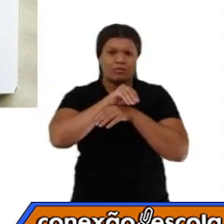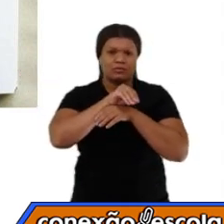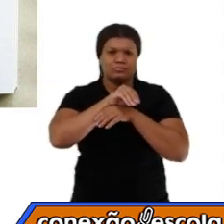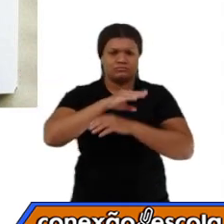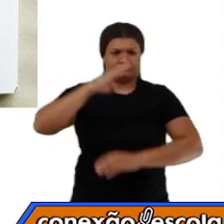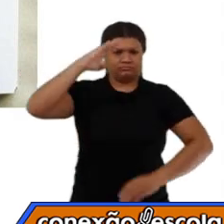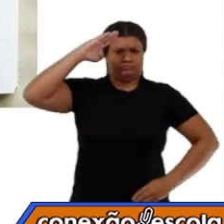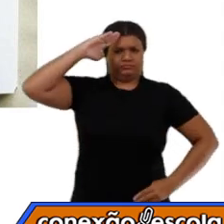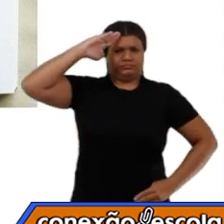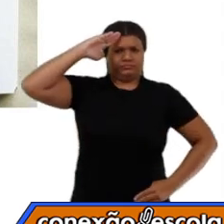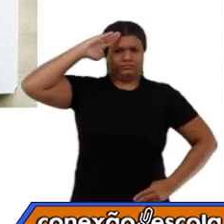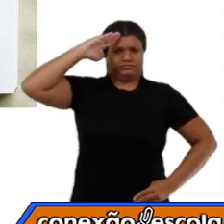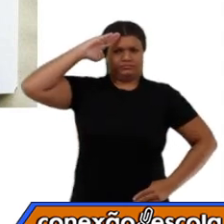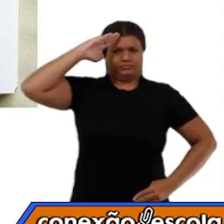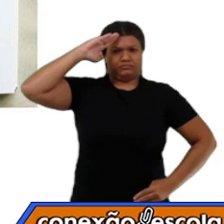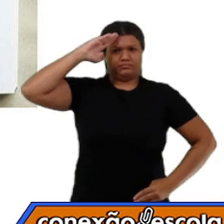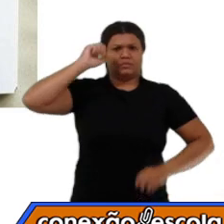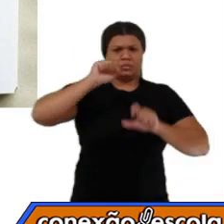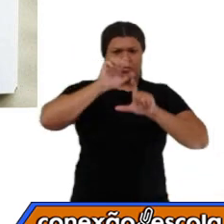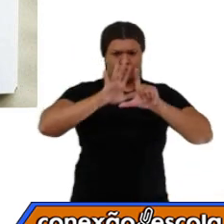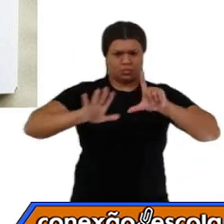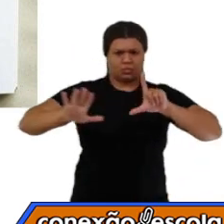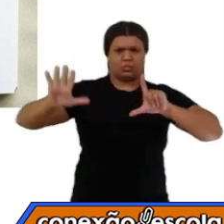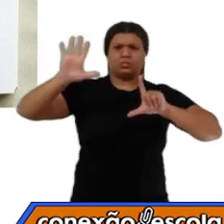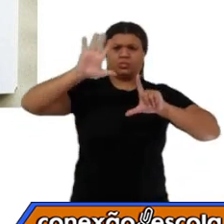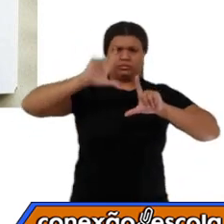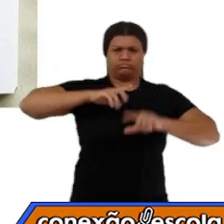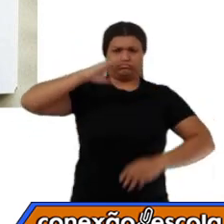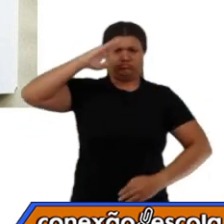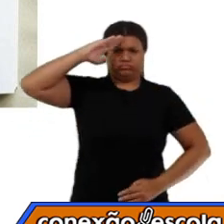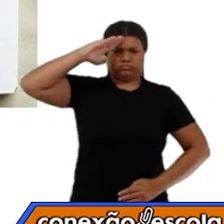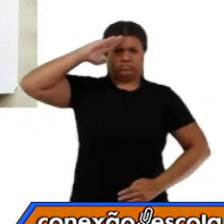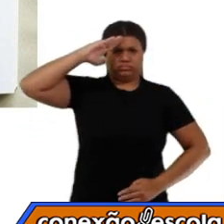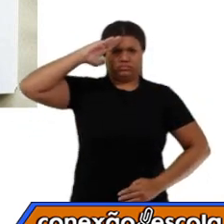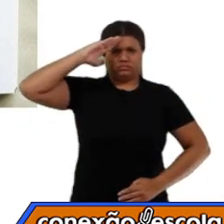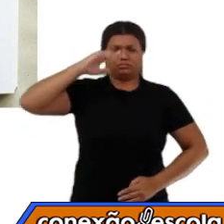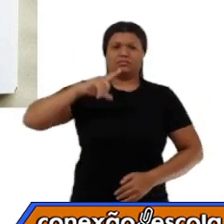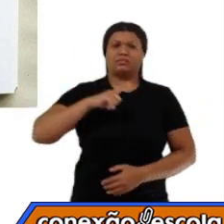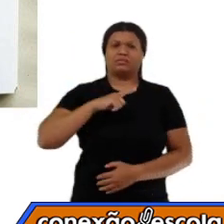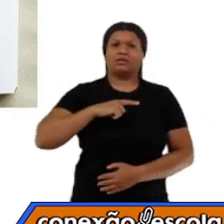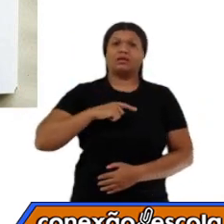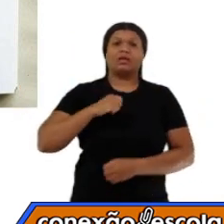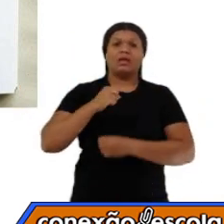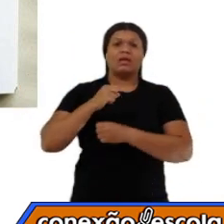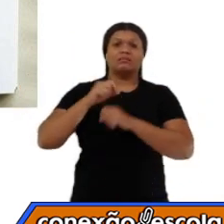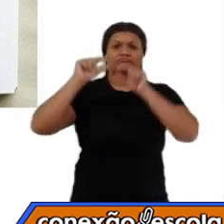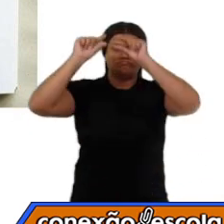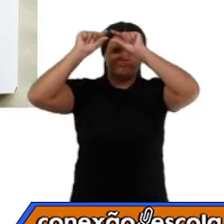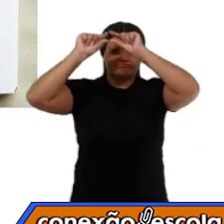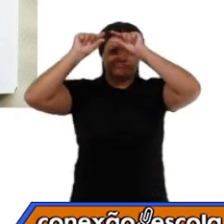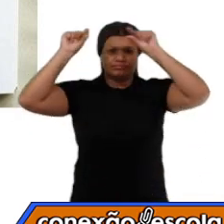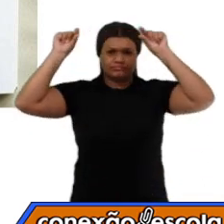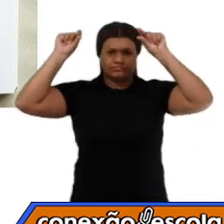soldados marchando. Eu tenho aqui em cima o ano de